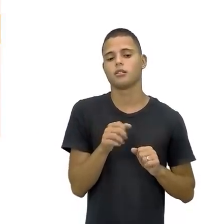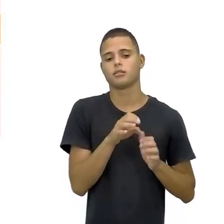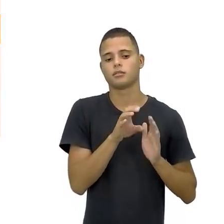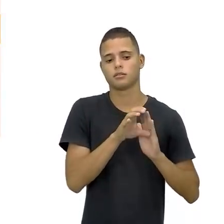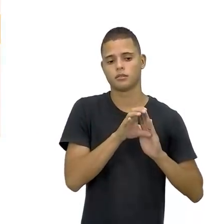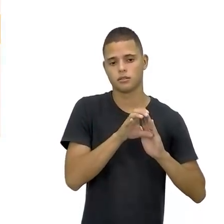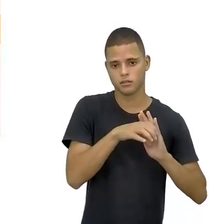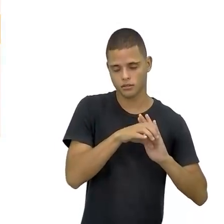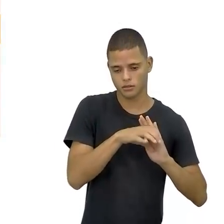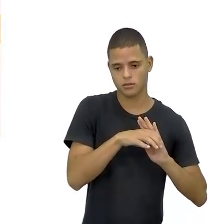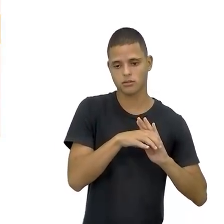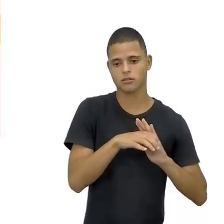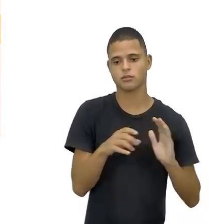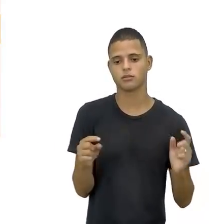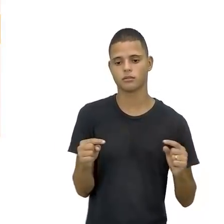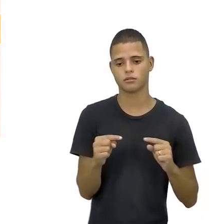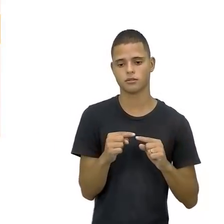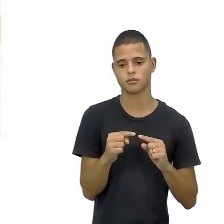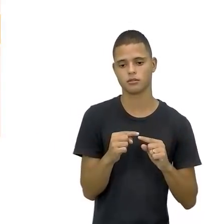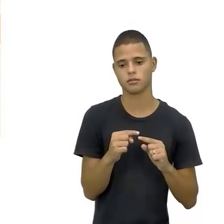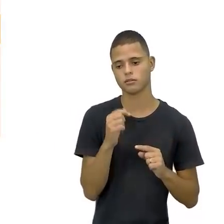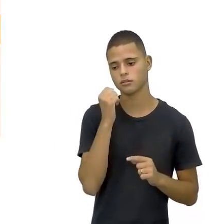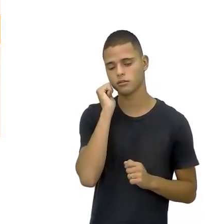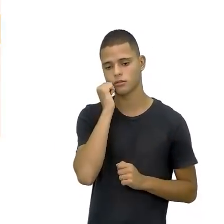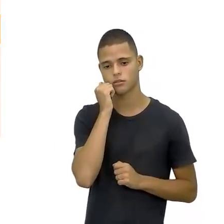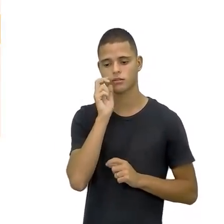que abordam questões ambientais, de